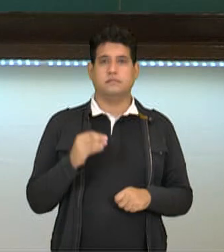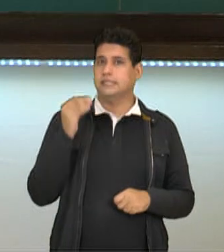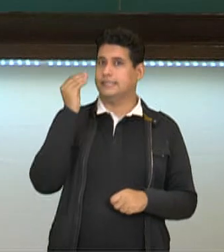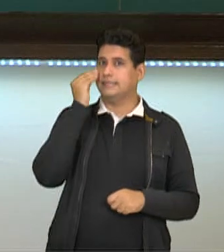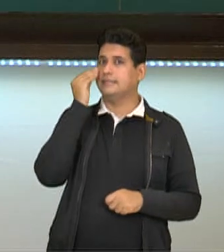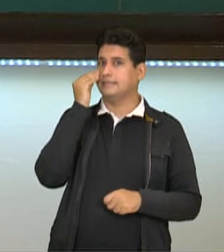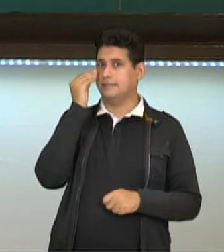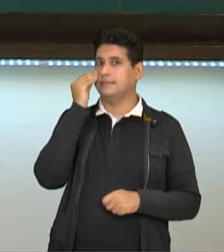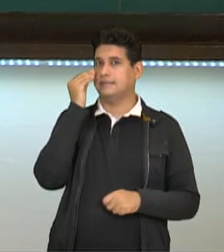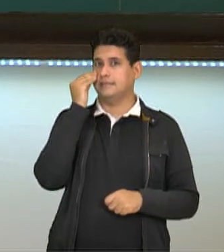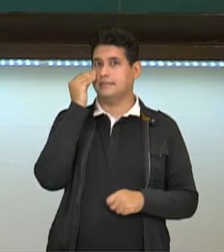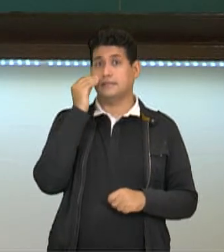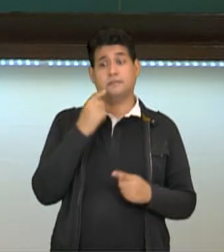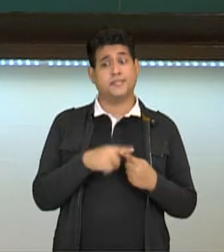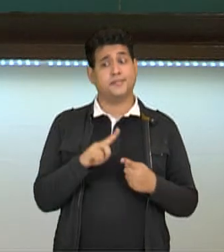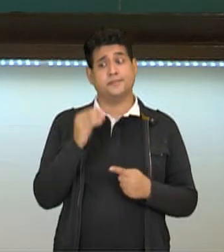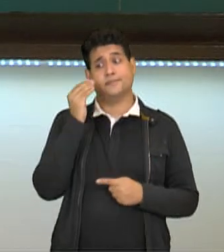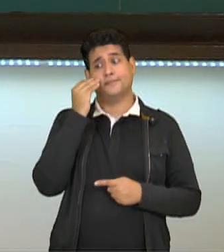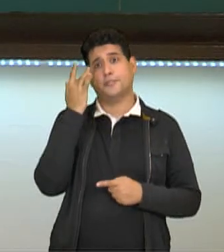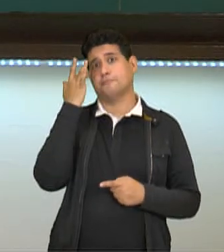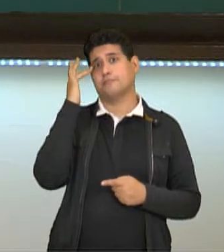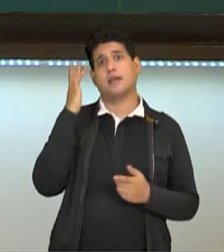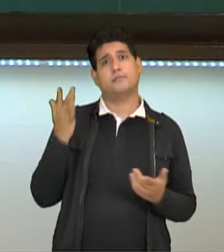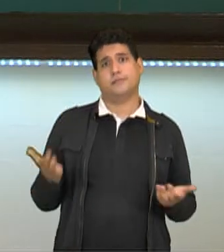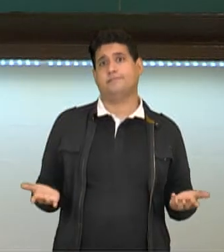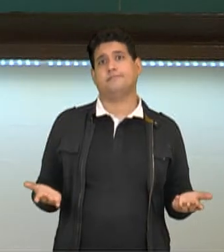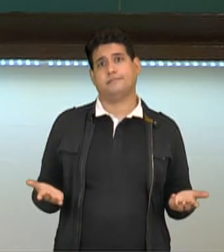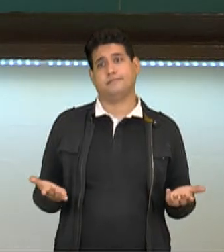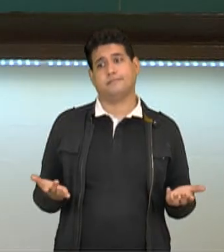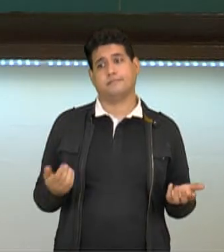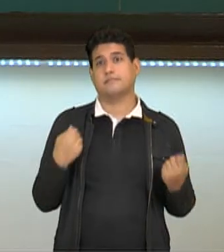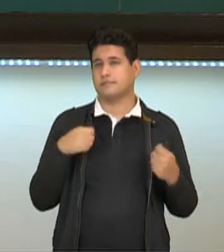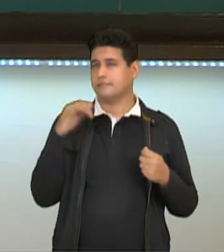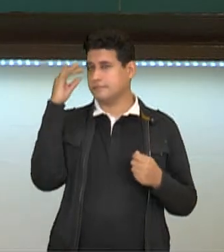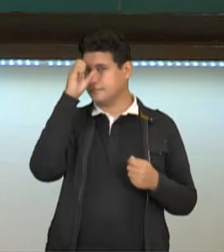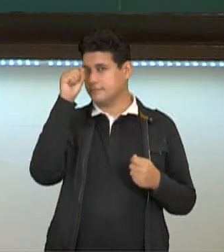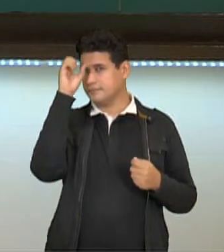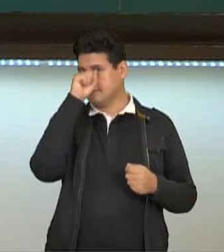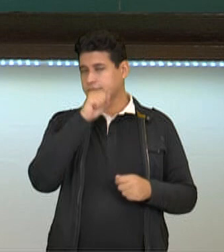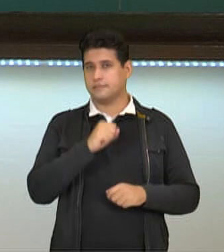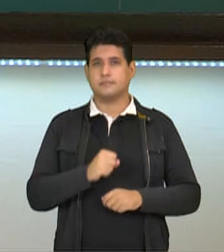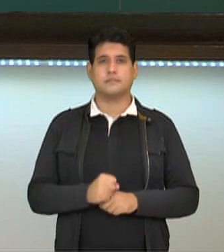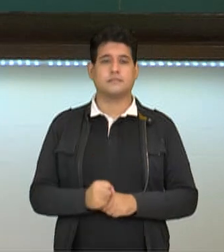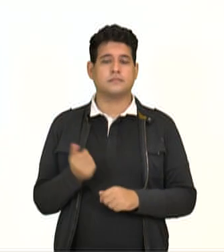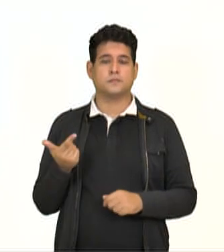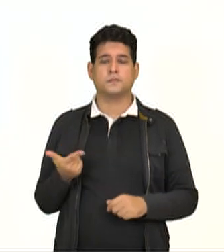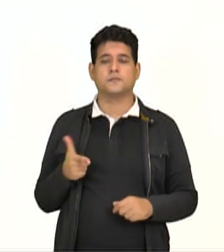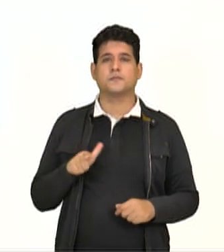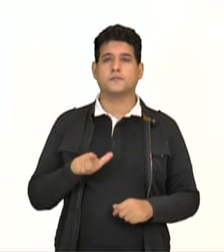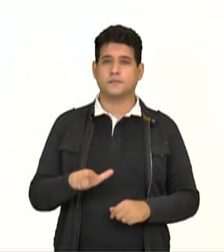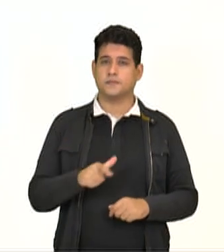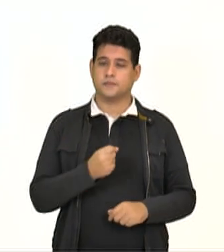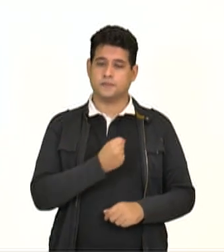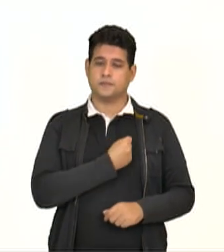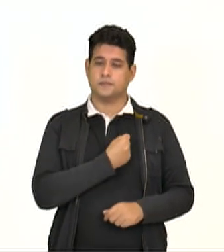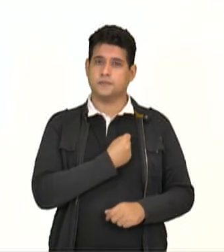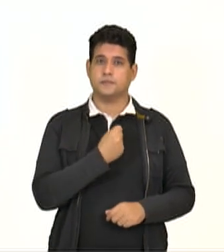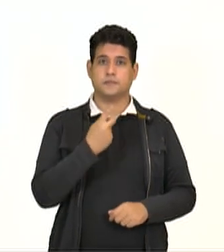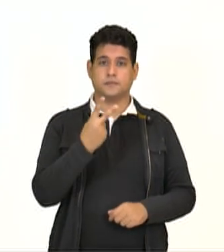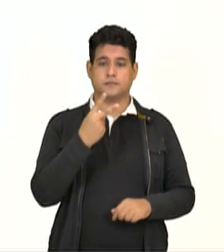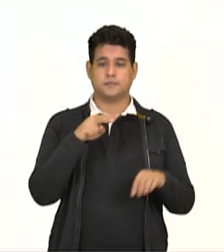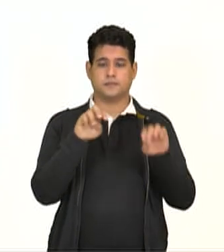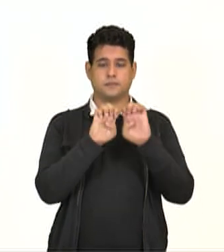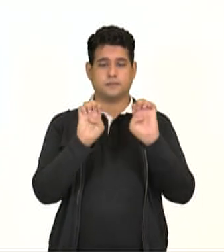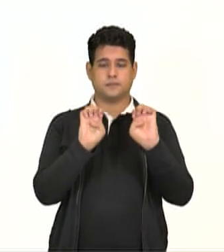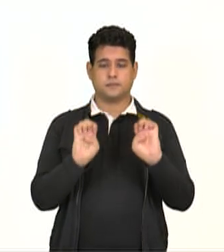senão nós nunca vamos saber, né? Nunca vamos aprender. Continuando. Número 2. A